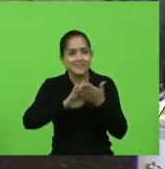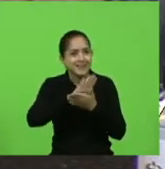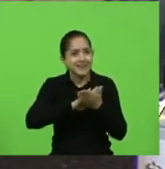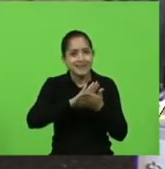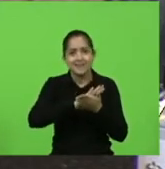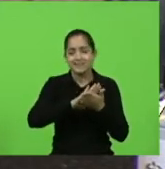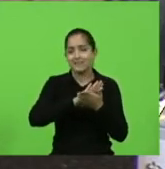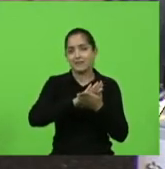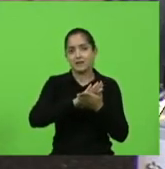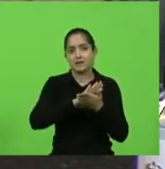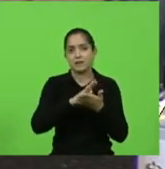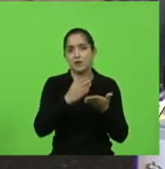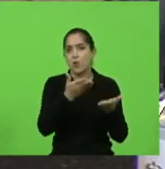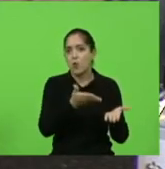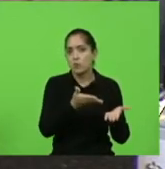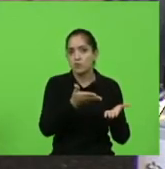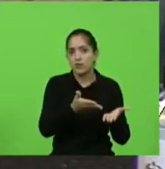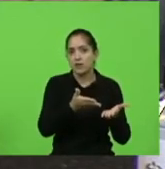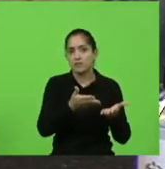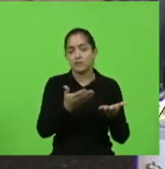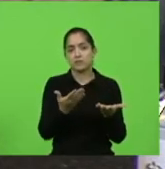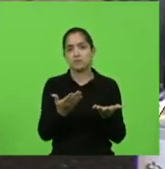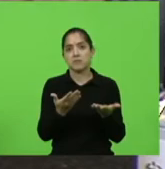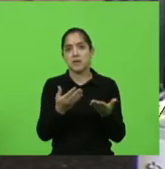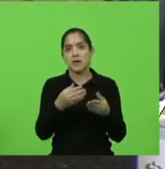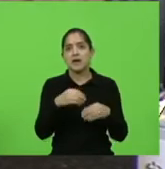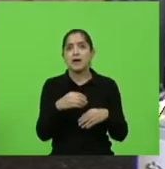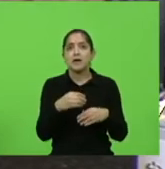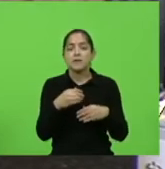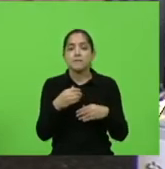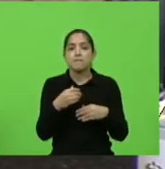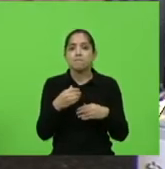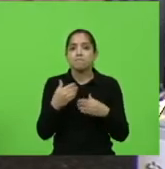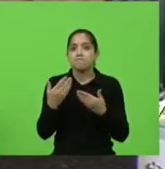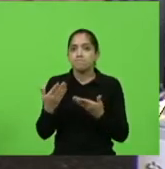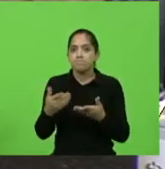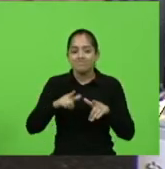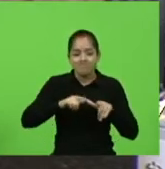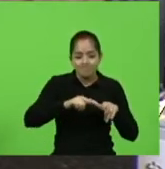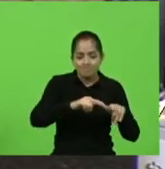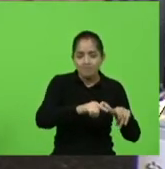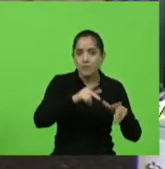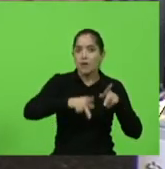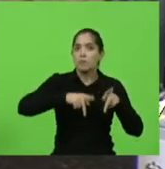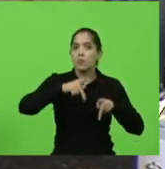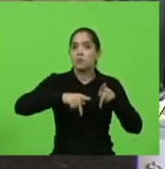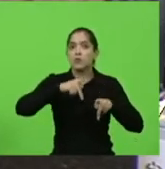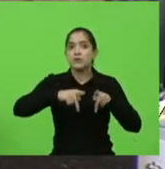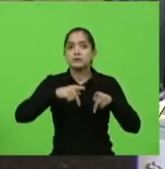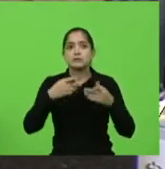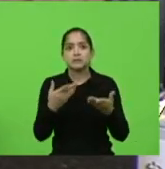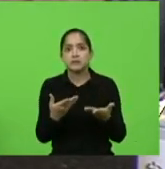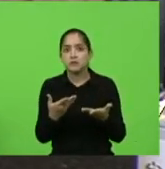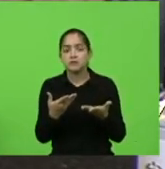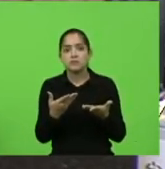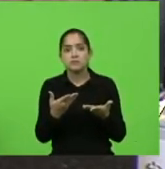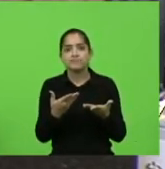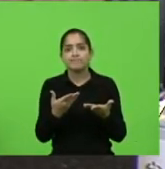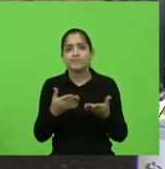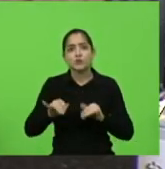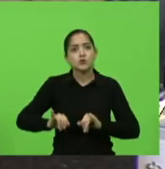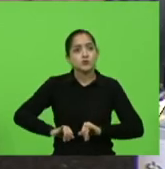que da maneira que estava conduzindo, eu dizia, cuspia na cara do lagunense, cuspia na cara do cidadão daquela região,